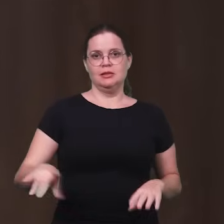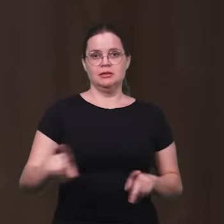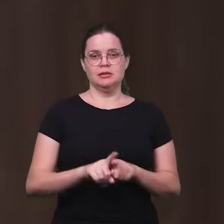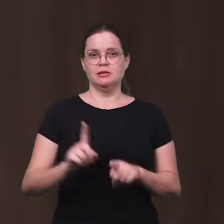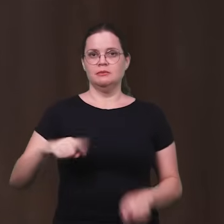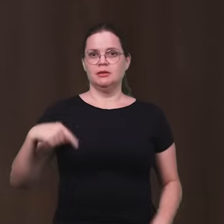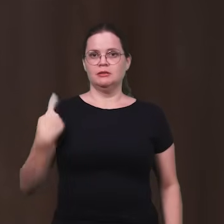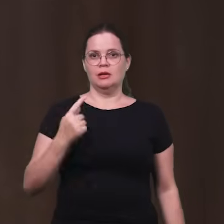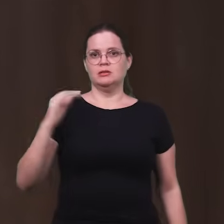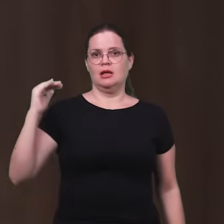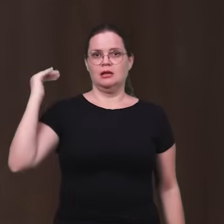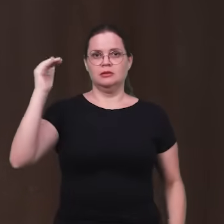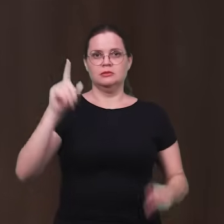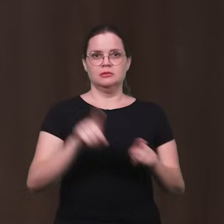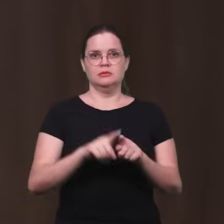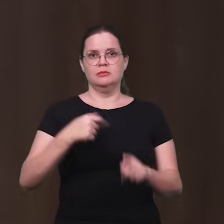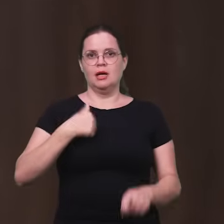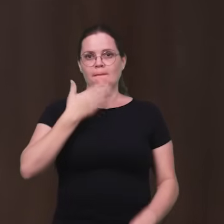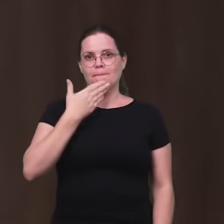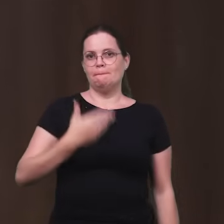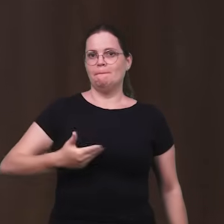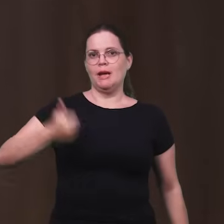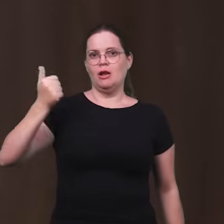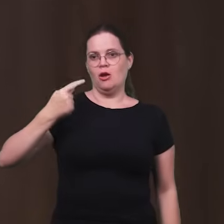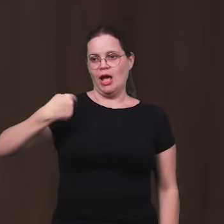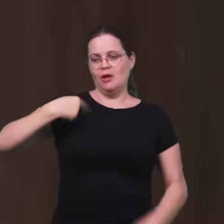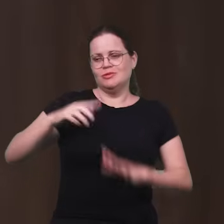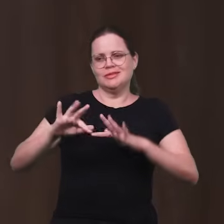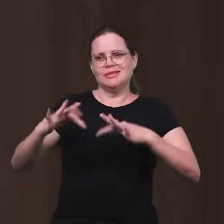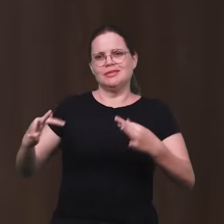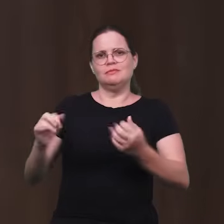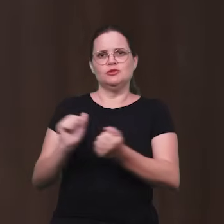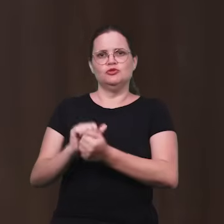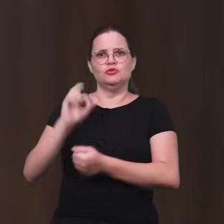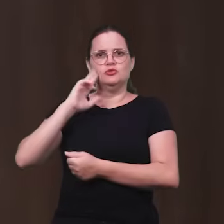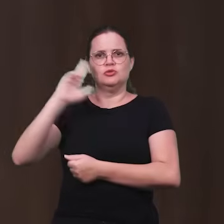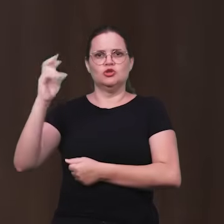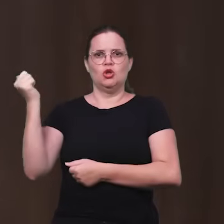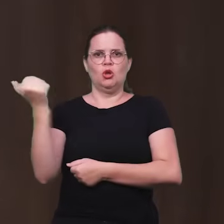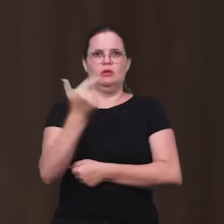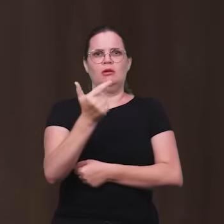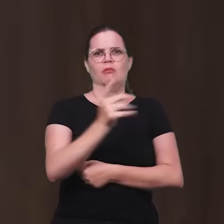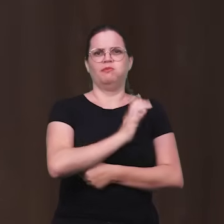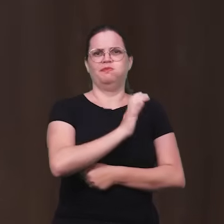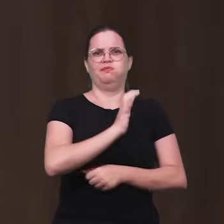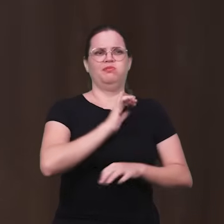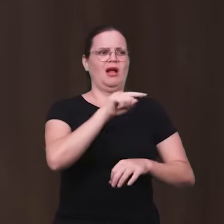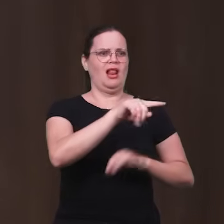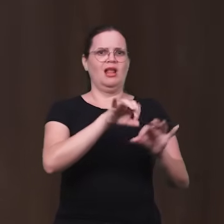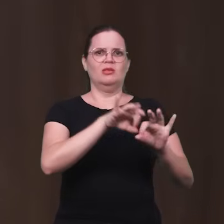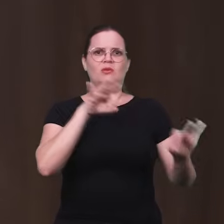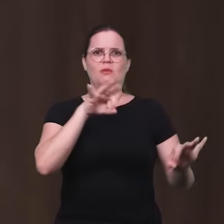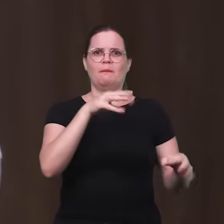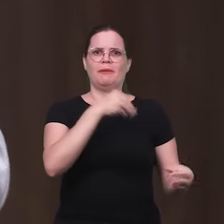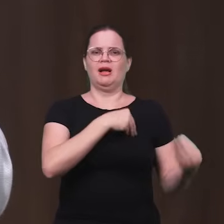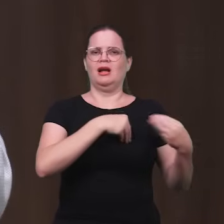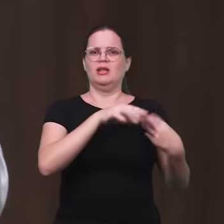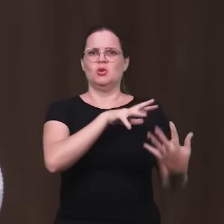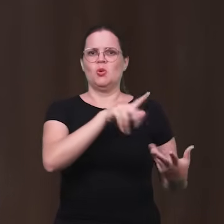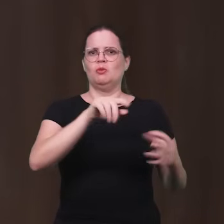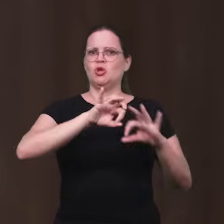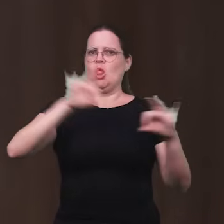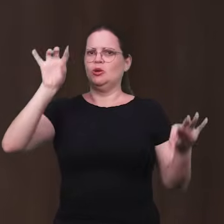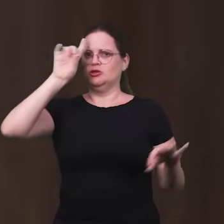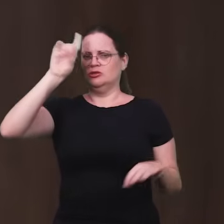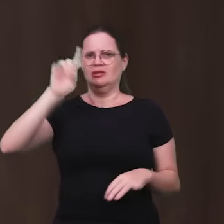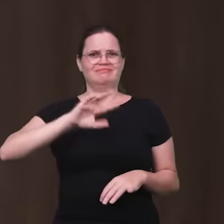que melhor o pouco com o Senhor Verdade. do que o muito sem Ele. Não adianta você usar de